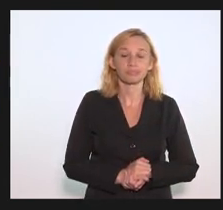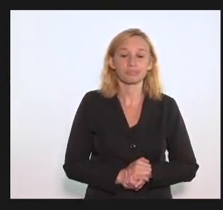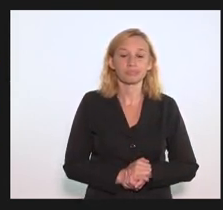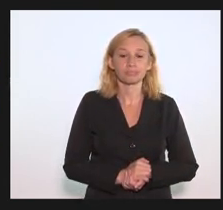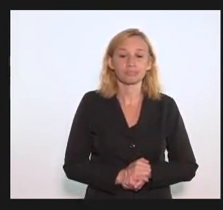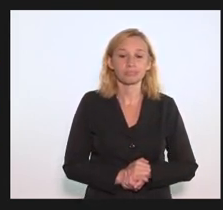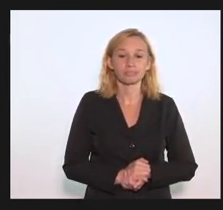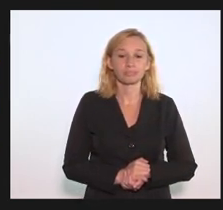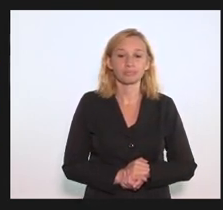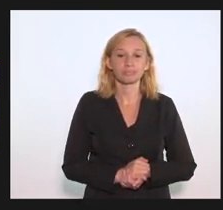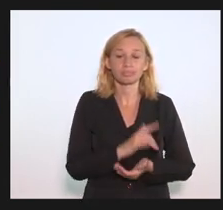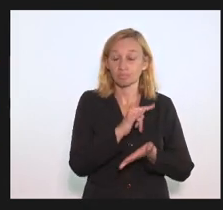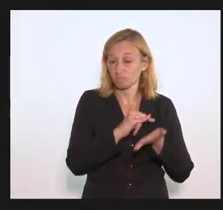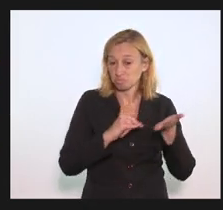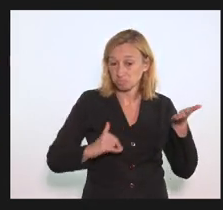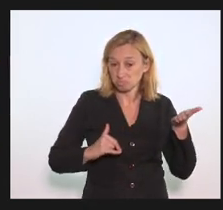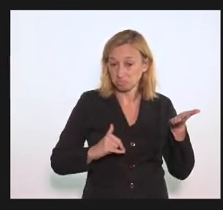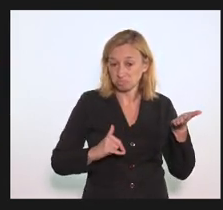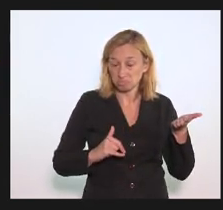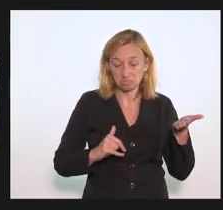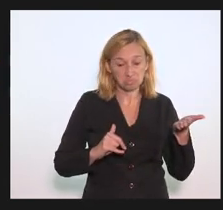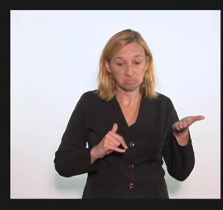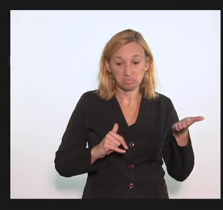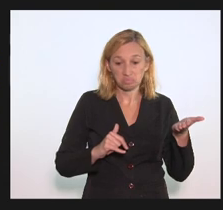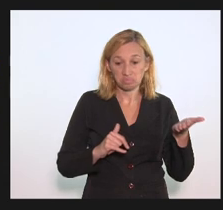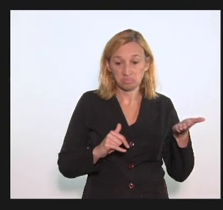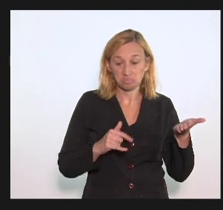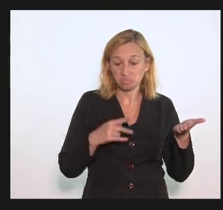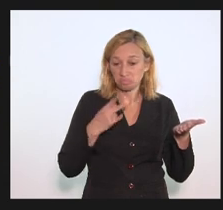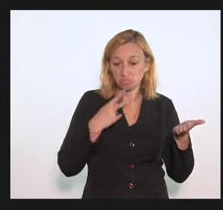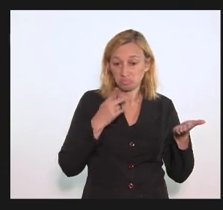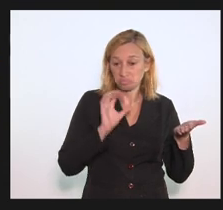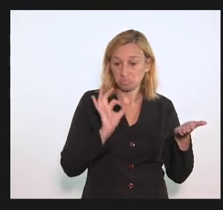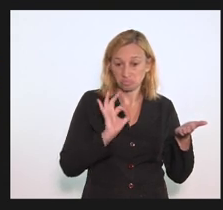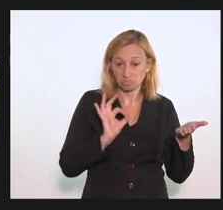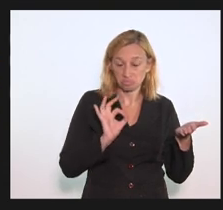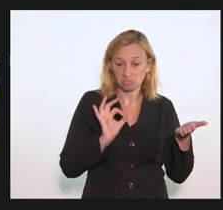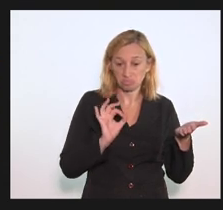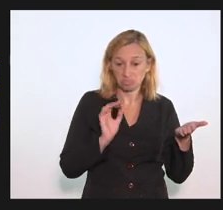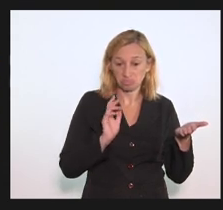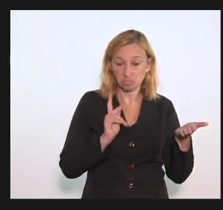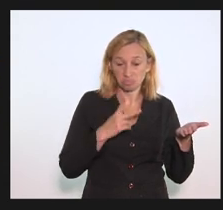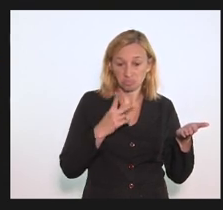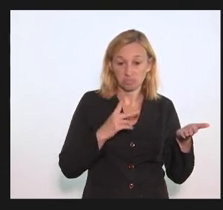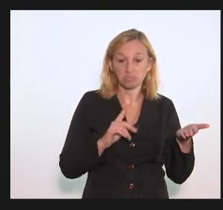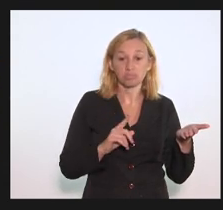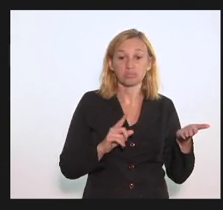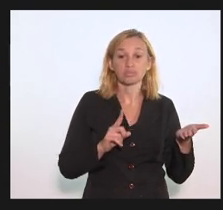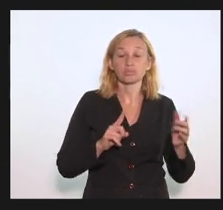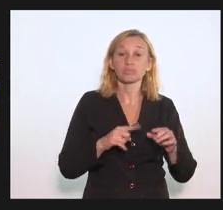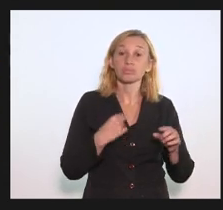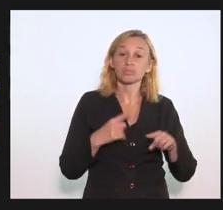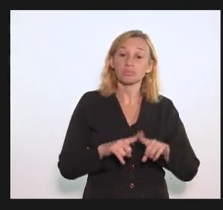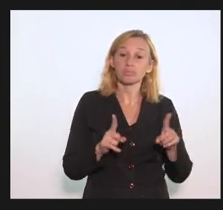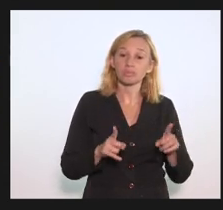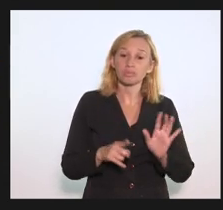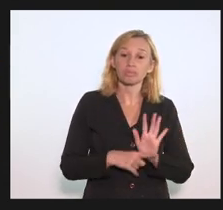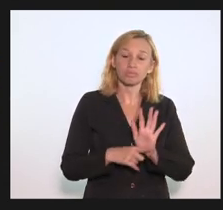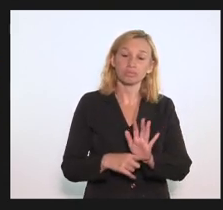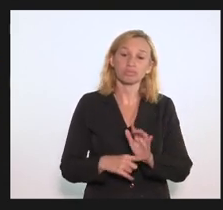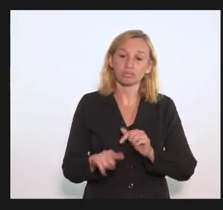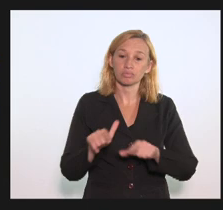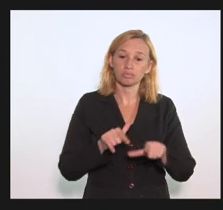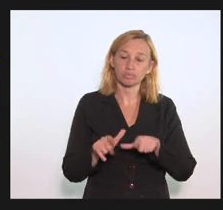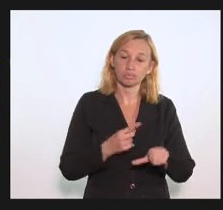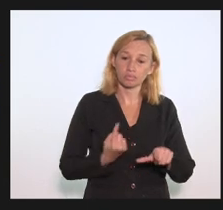O documento, eu não tive a oportunidade de falar, mas esse documento que norteará nossos trabalhos, queria